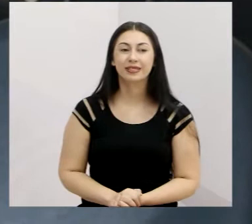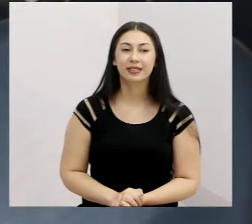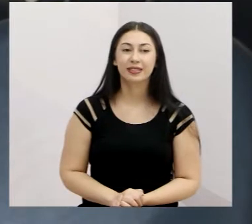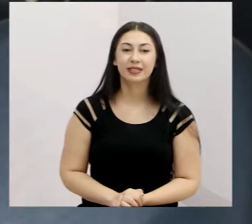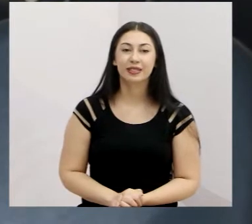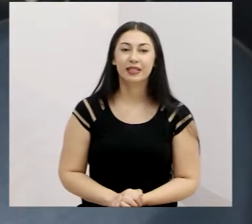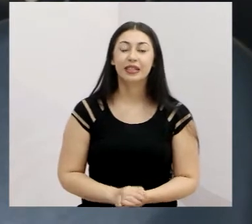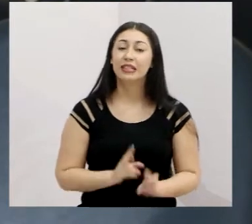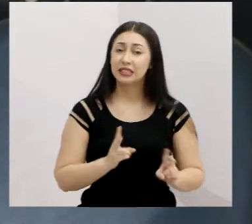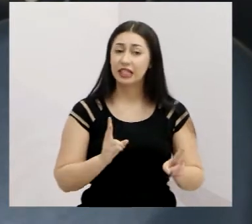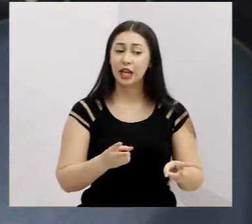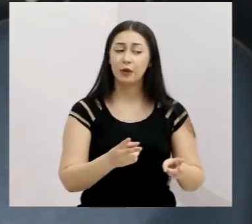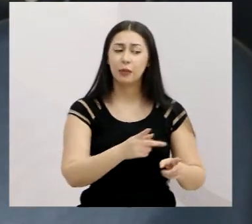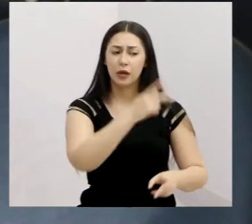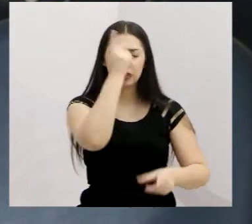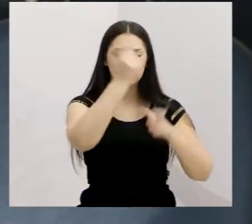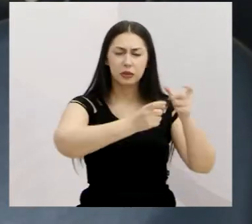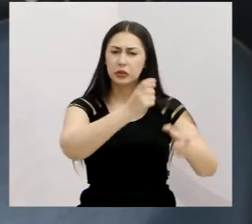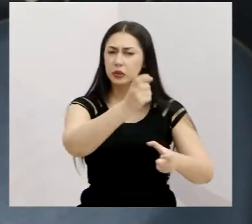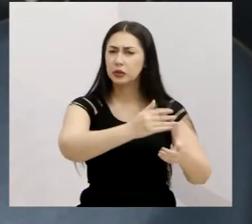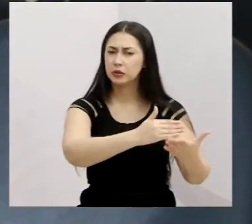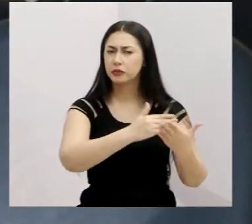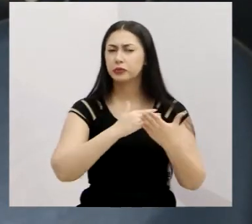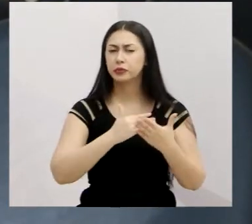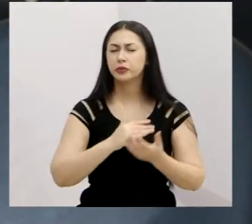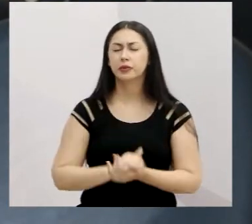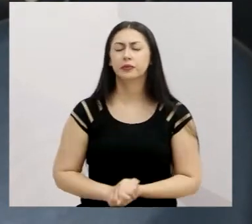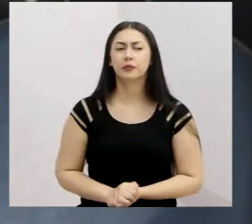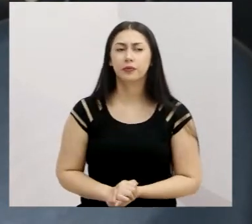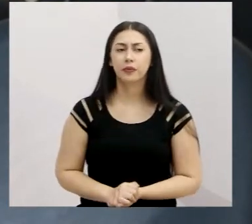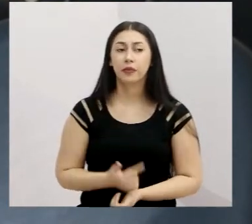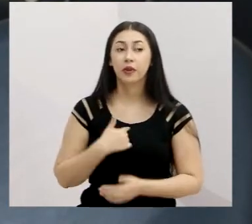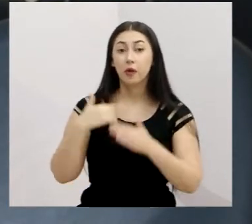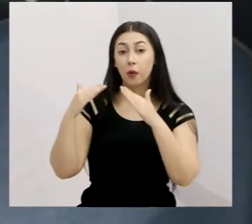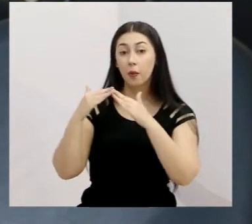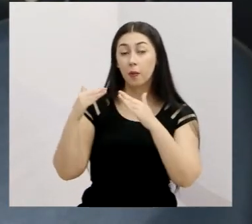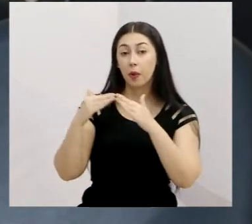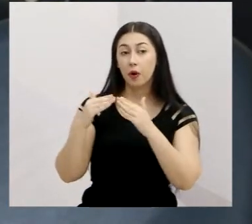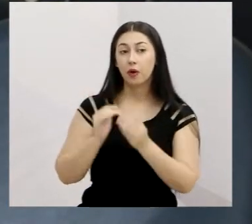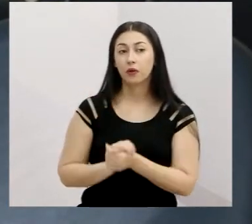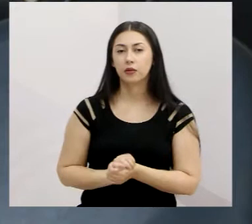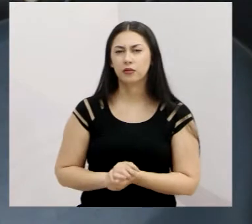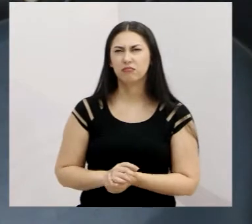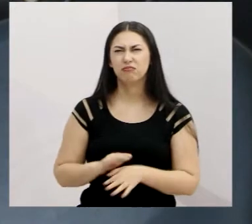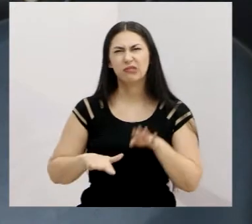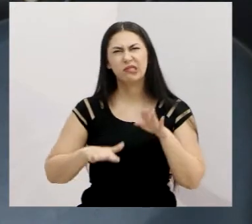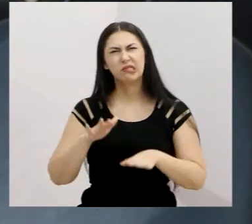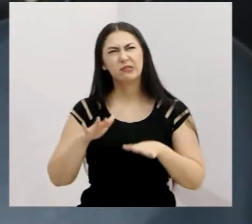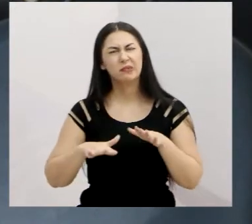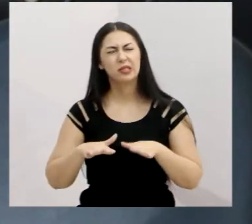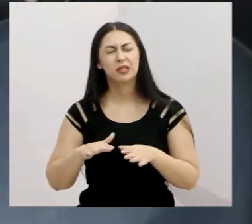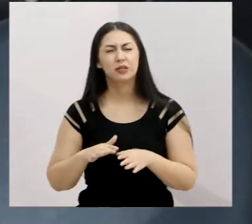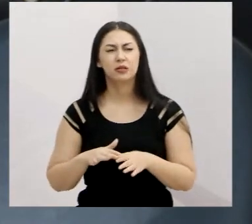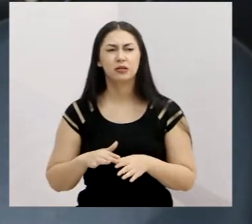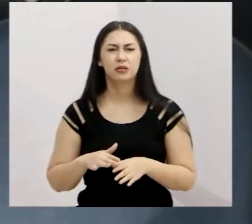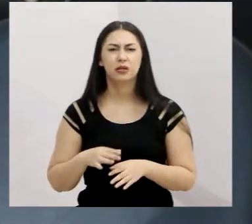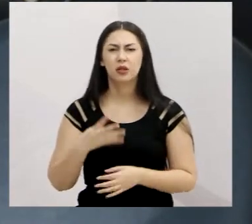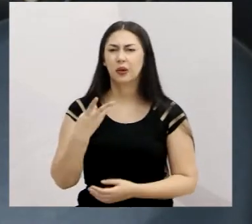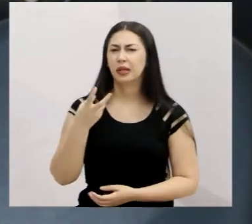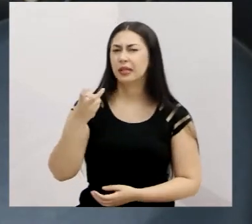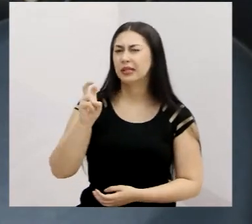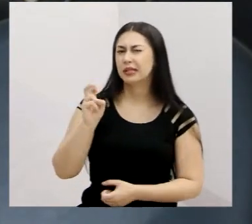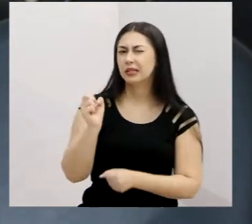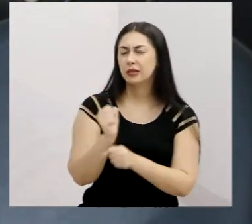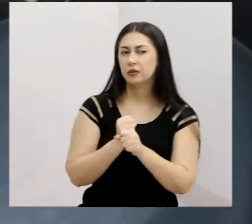também ajuda sempre a gente e eu moro no bairro já mais de mais de